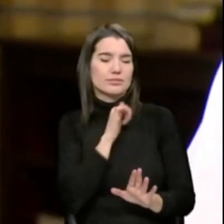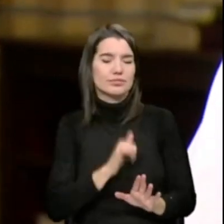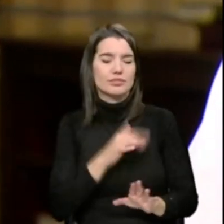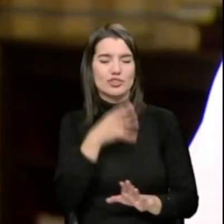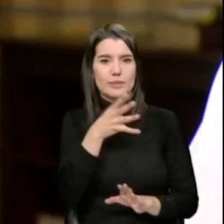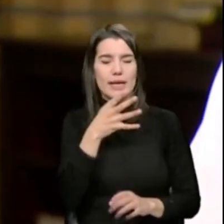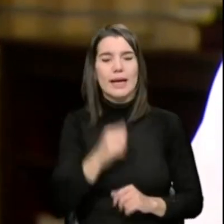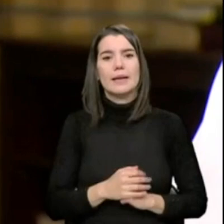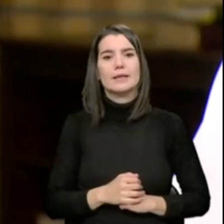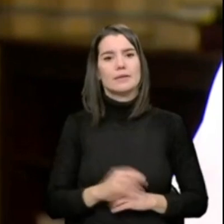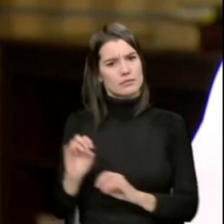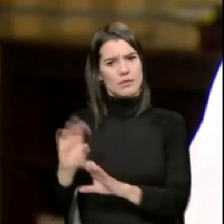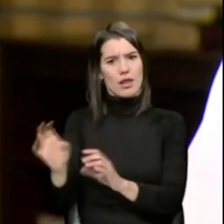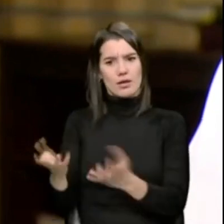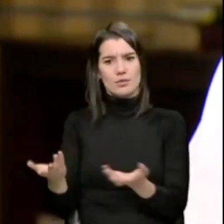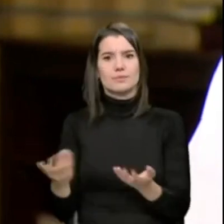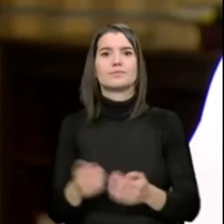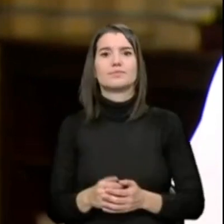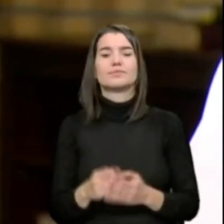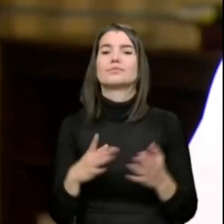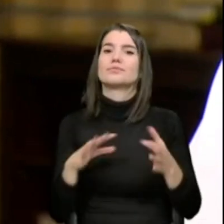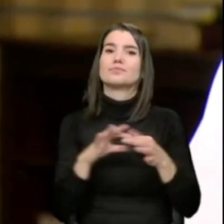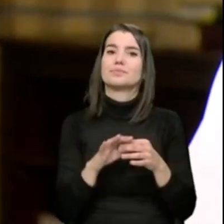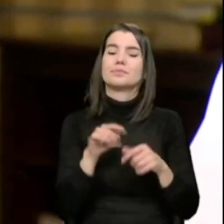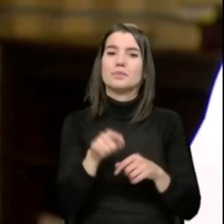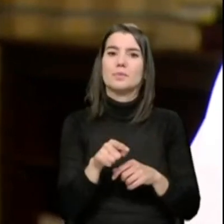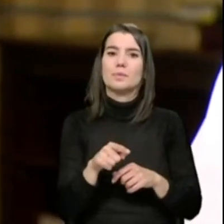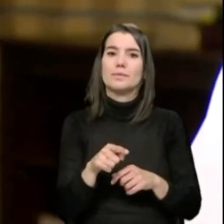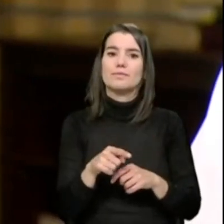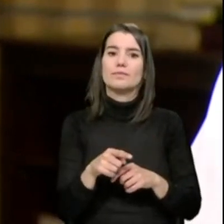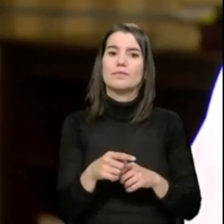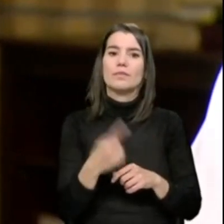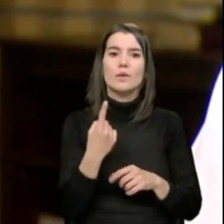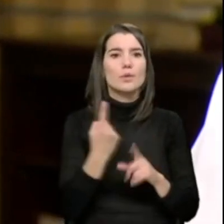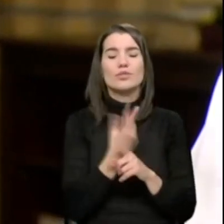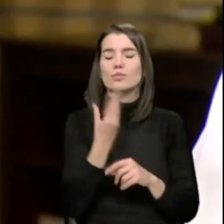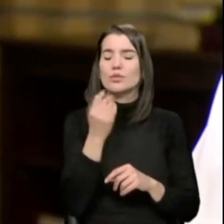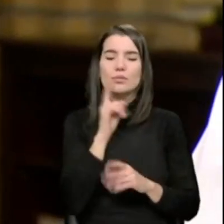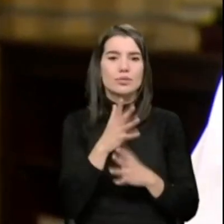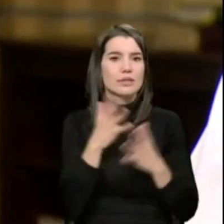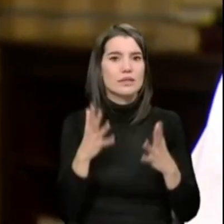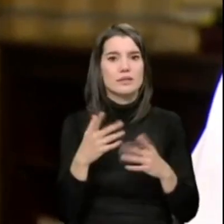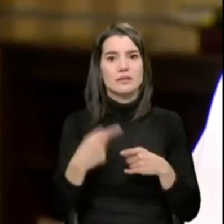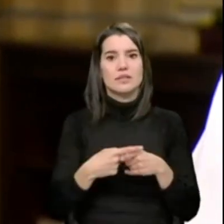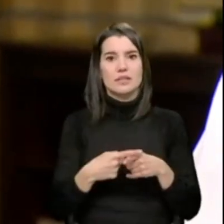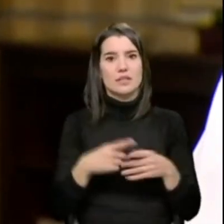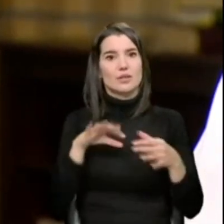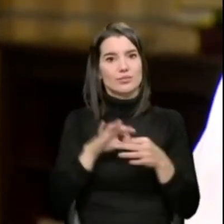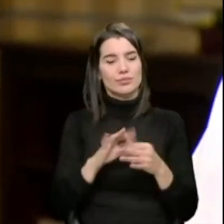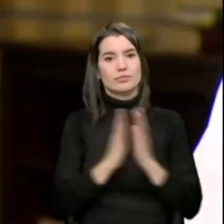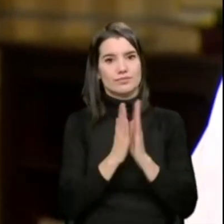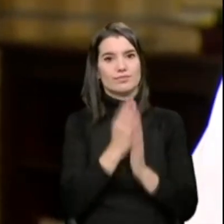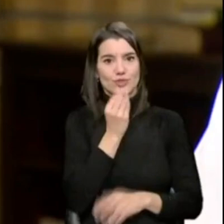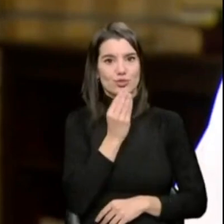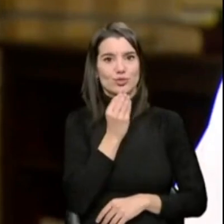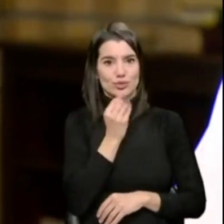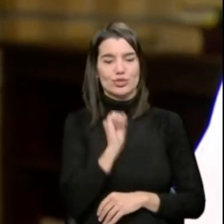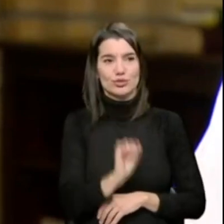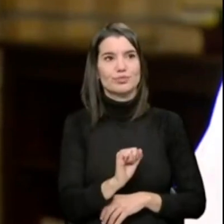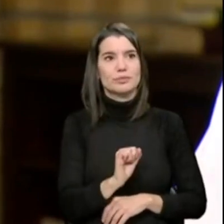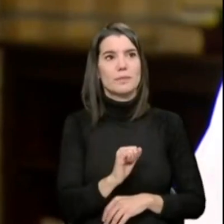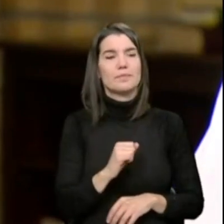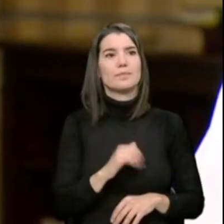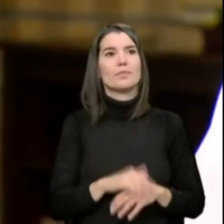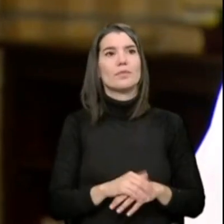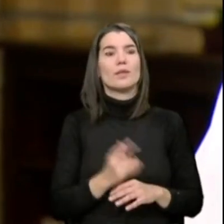falar, Sim, claro que sim. e que tem a ver com algo muito importante e interessante que tem a ver no judaísmo. Para o judaísmo,